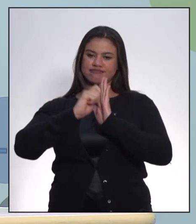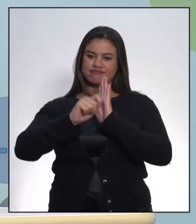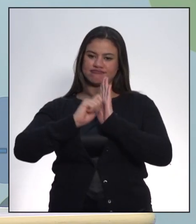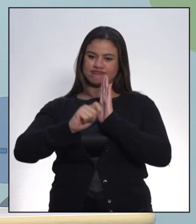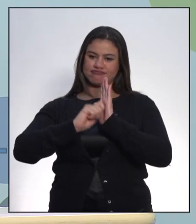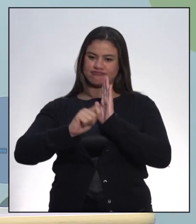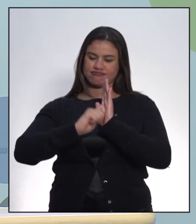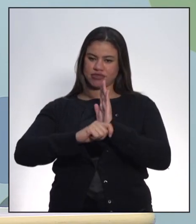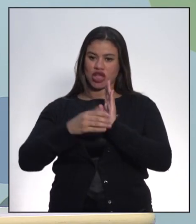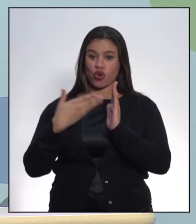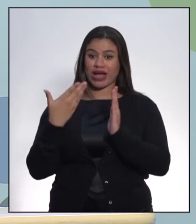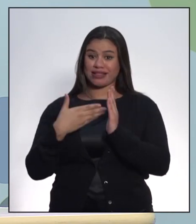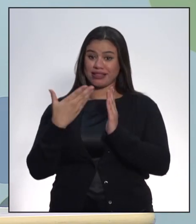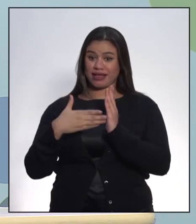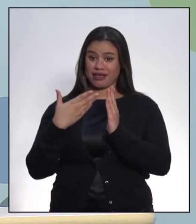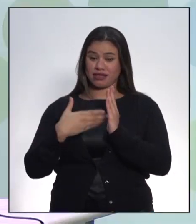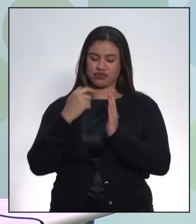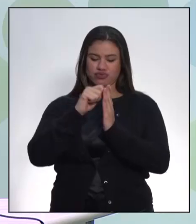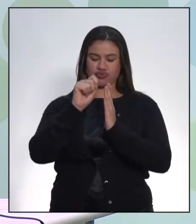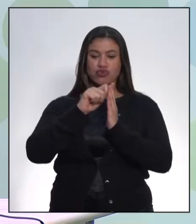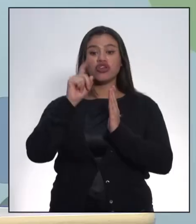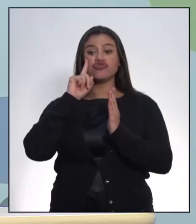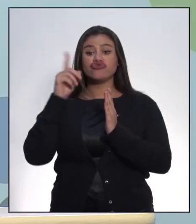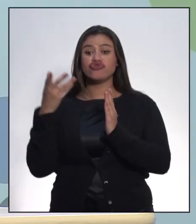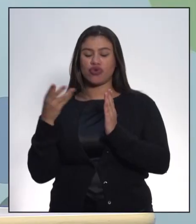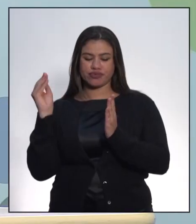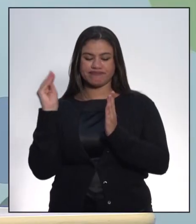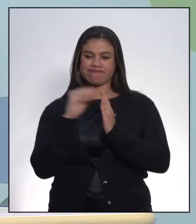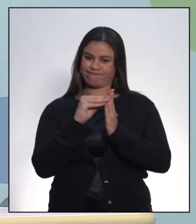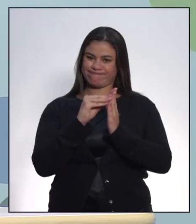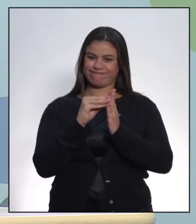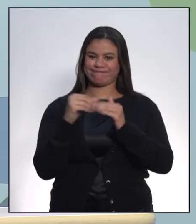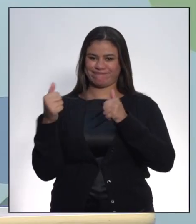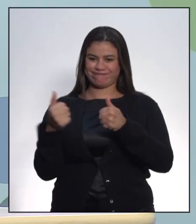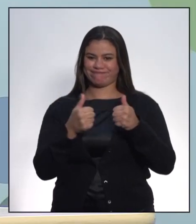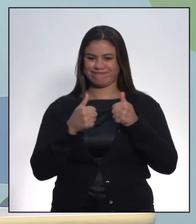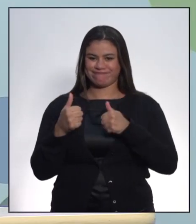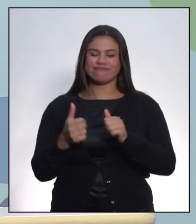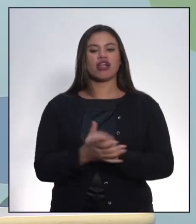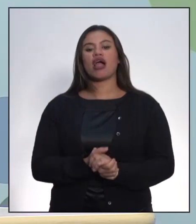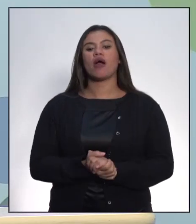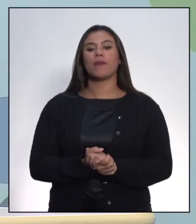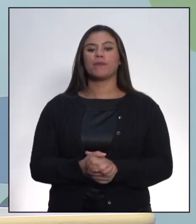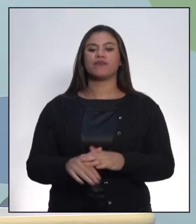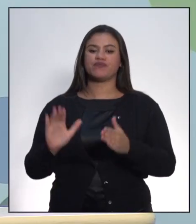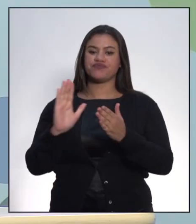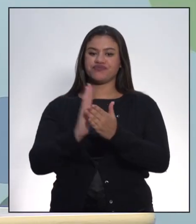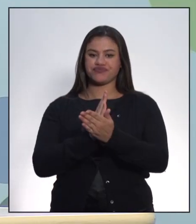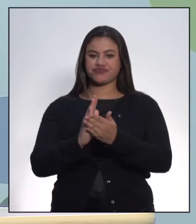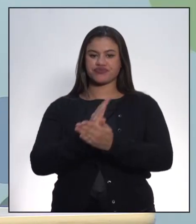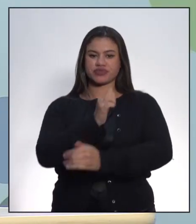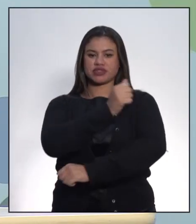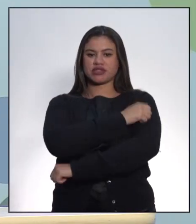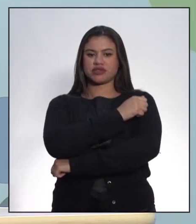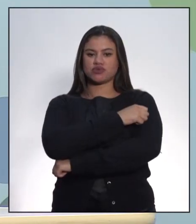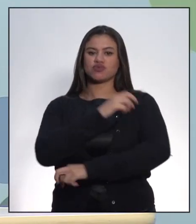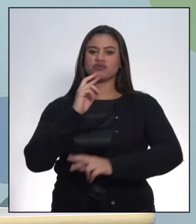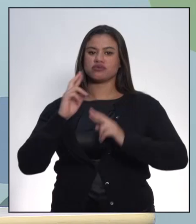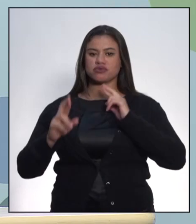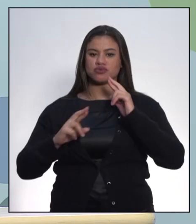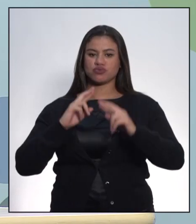anotações, para poder, né, se organizar, né? Então, aqui, ó, alguns alunos responderam aqui, os estudantes, né?